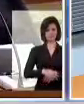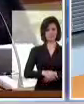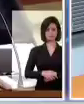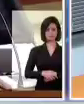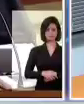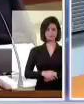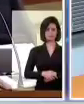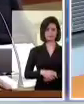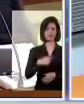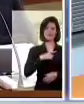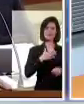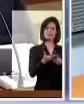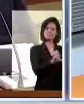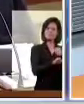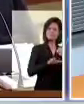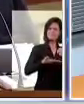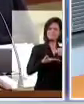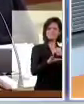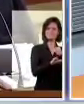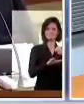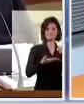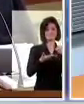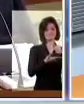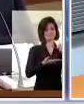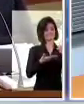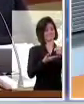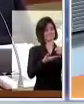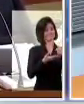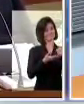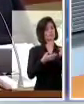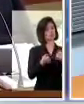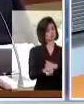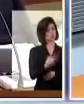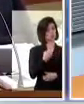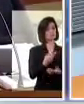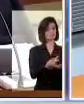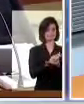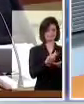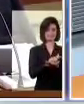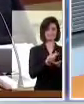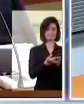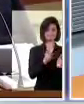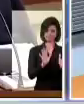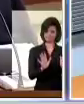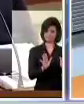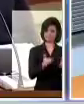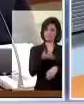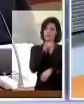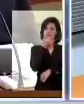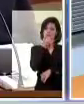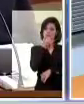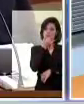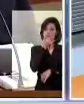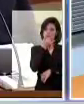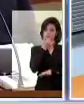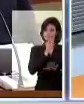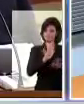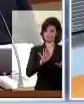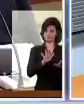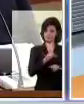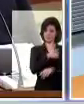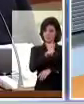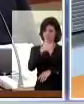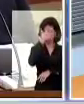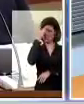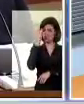botou habeas corpus, a aposta era justamente que a Rosa fosse fazer o que a Rosa fez. Ah, eu